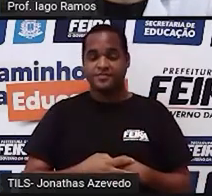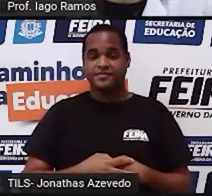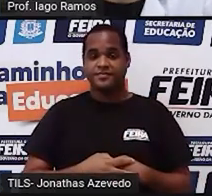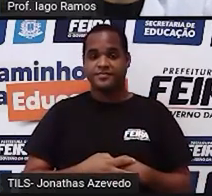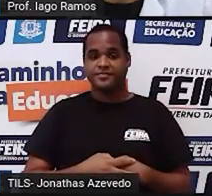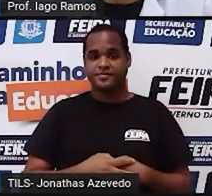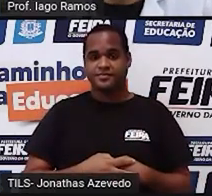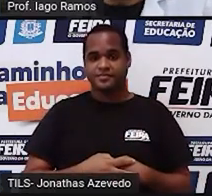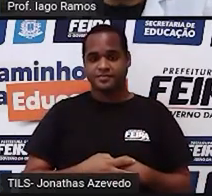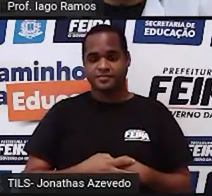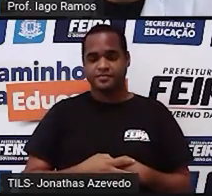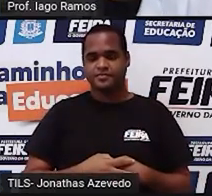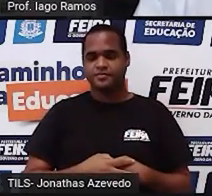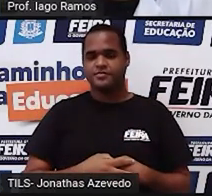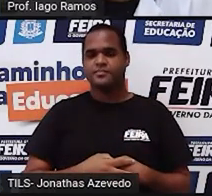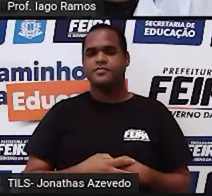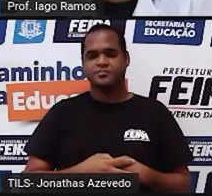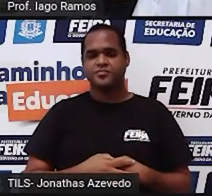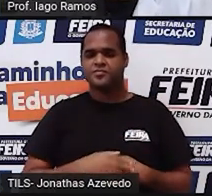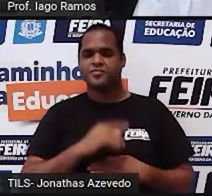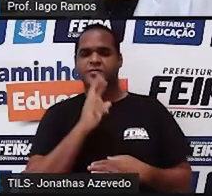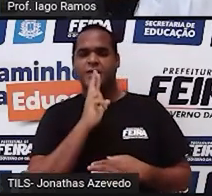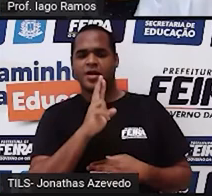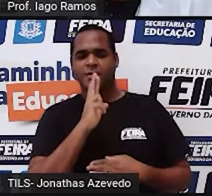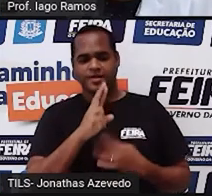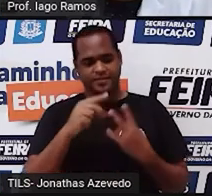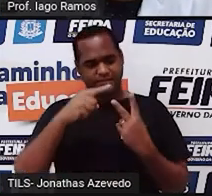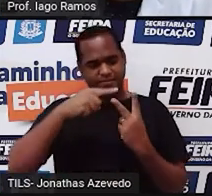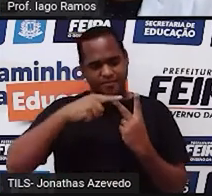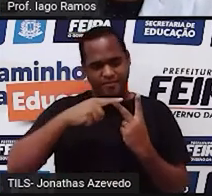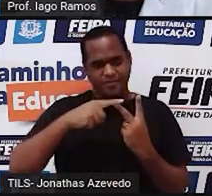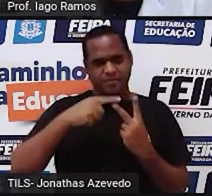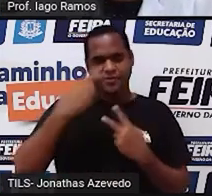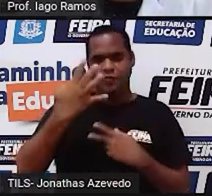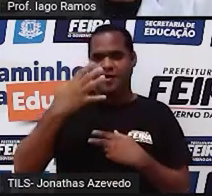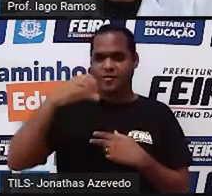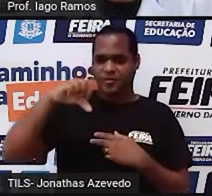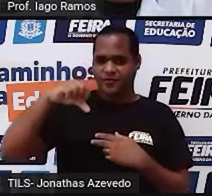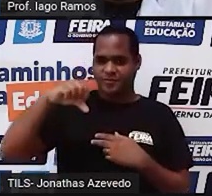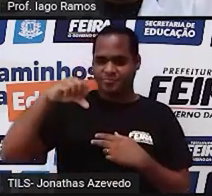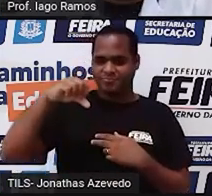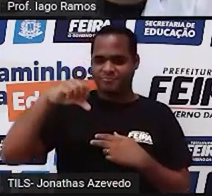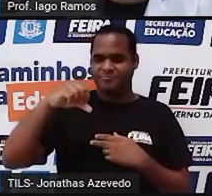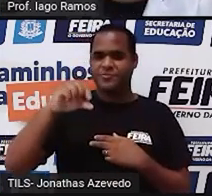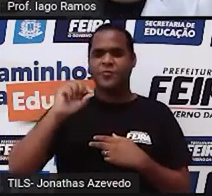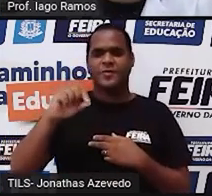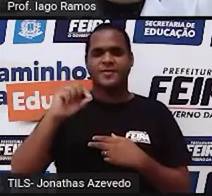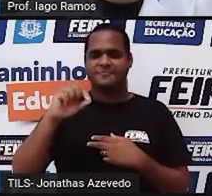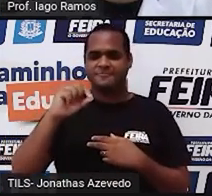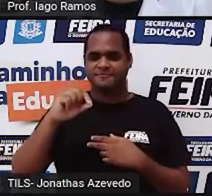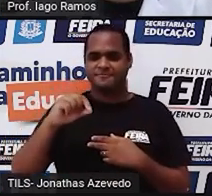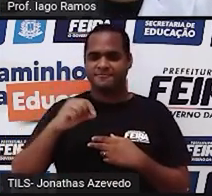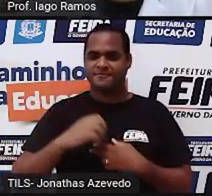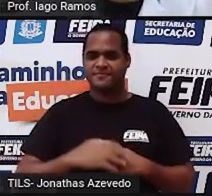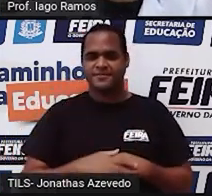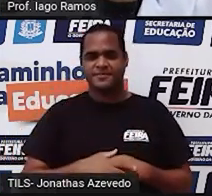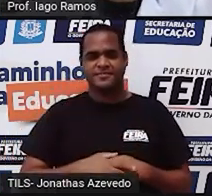só o resultado da raiz quadrada de 49 é